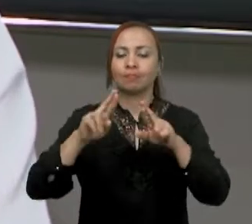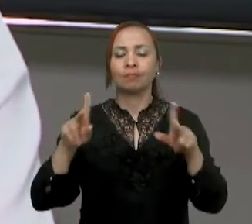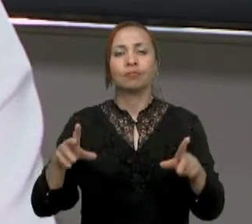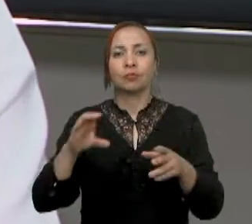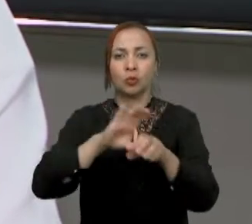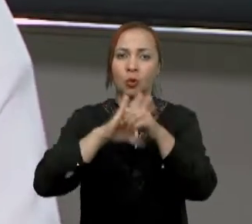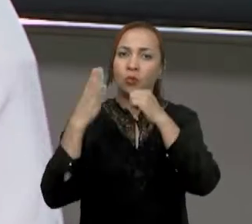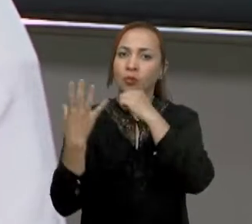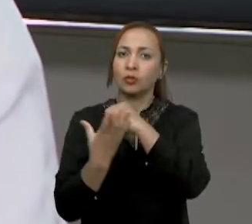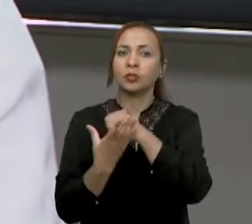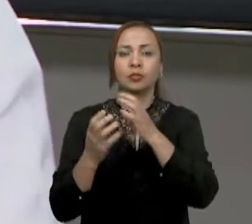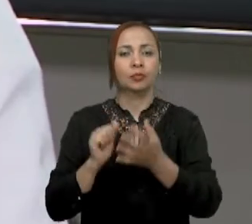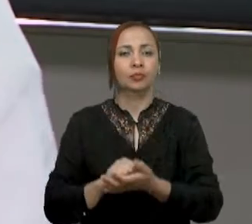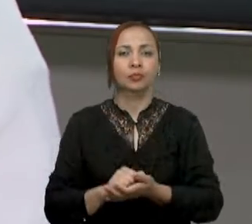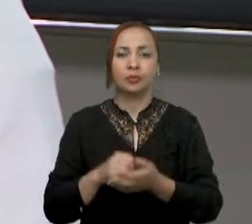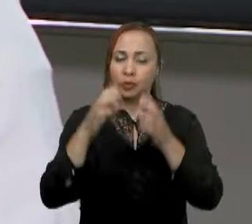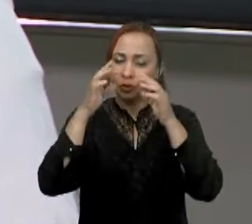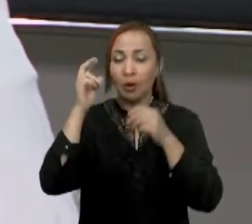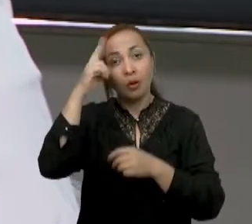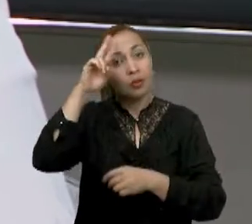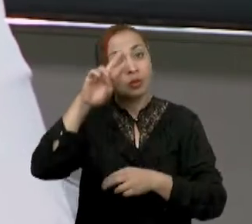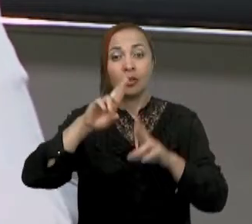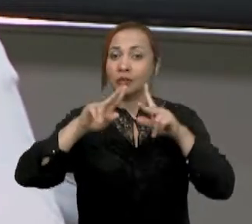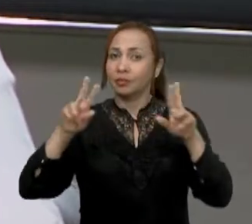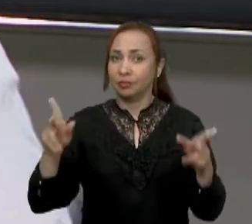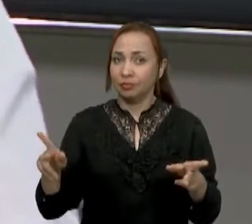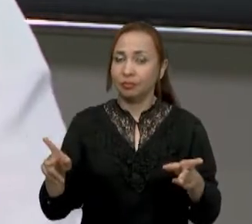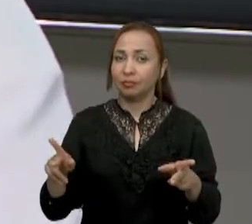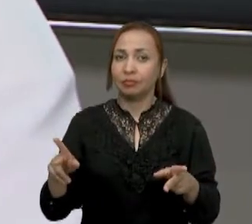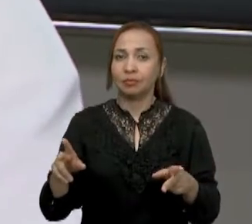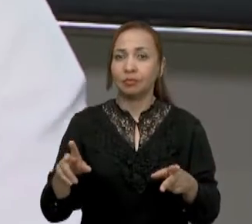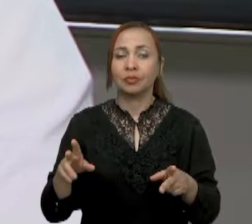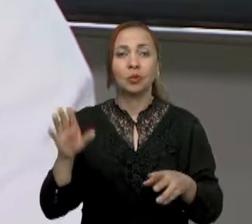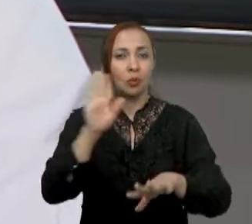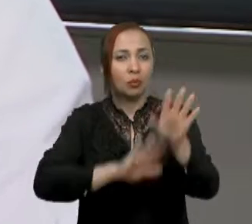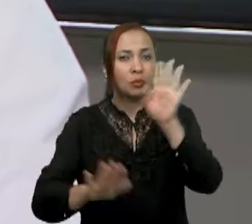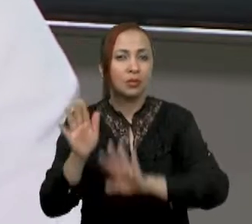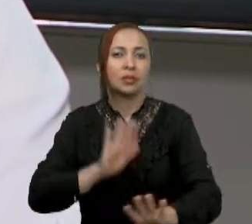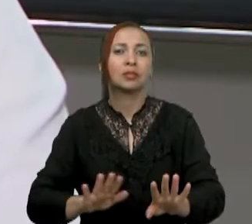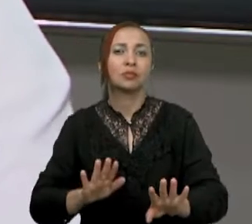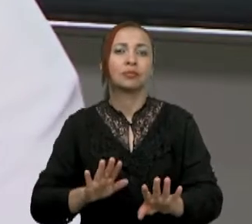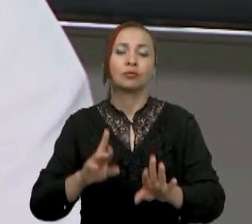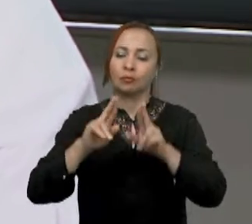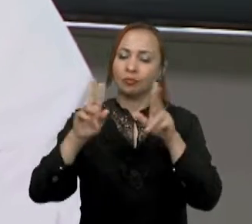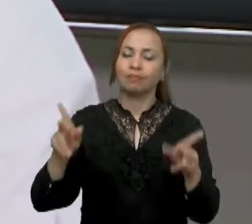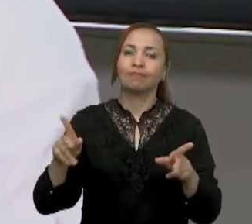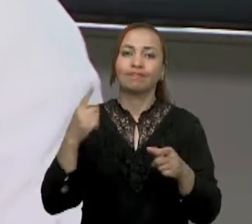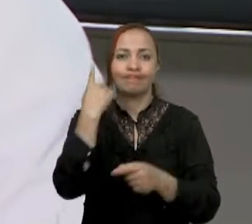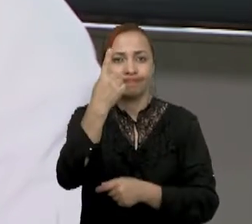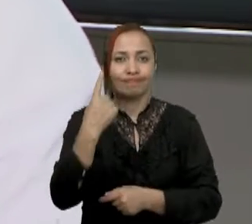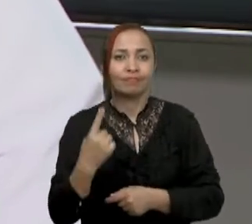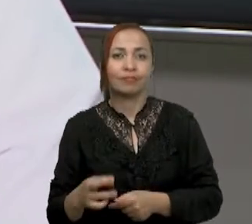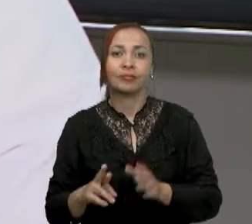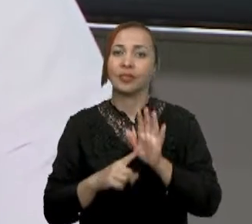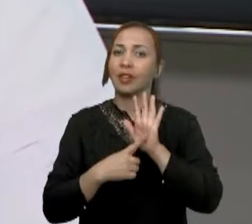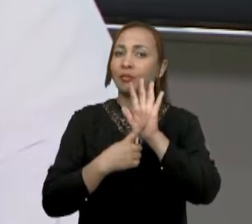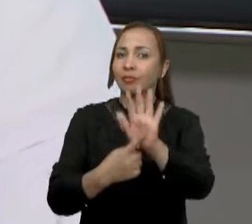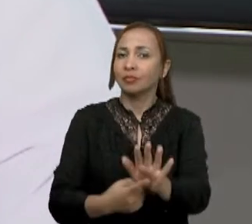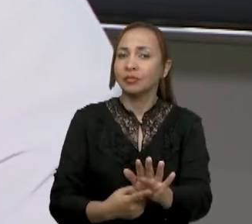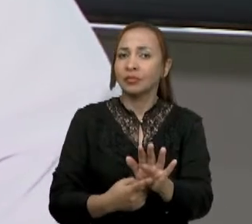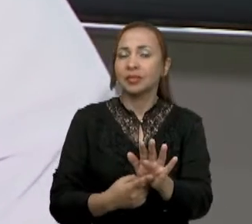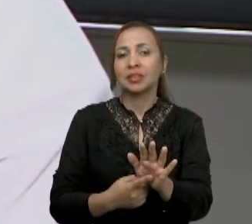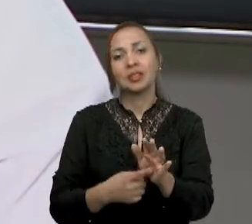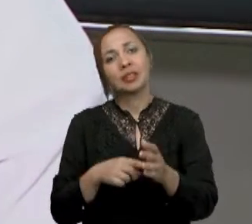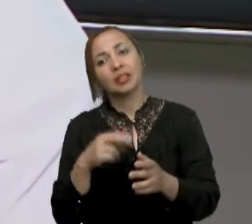diferente com convites são estão as histórias diferentes né recuperar suas diferentes e cada uma apresenta